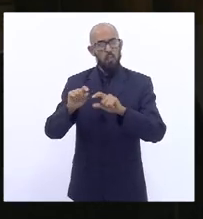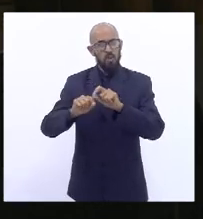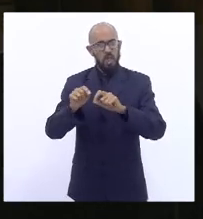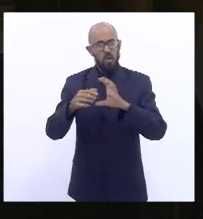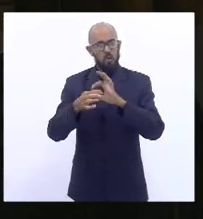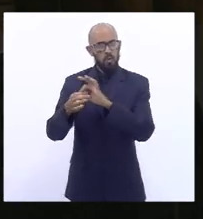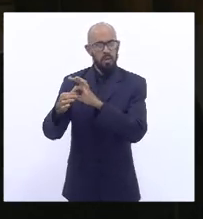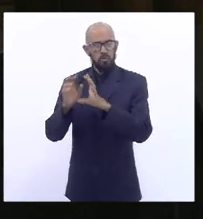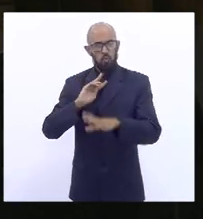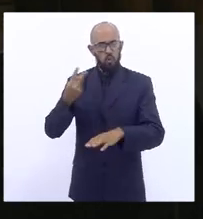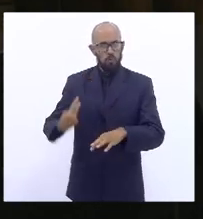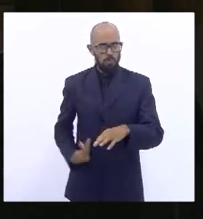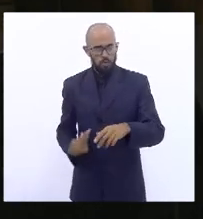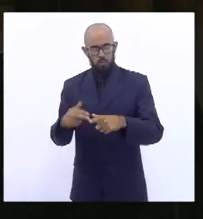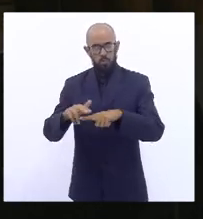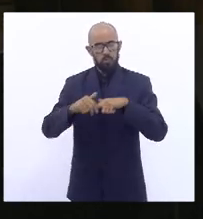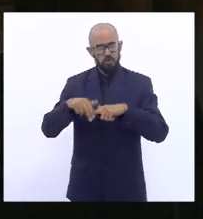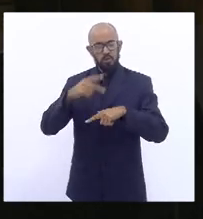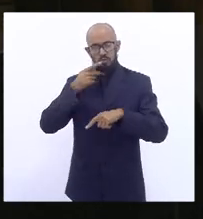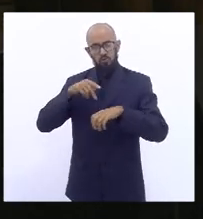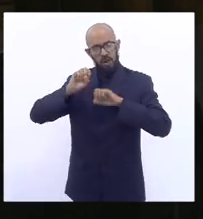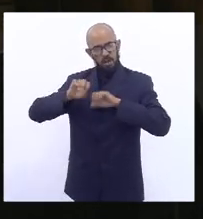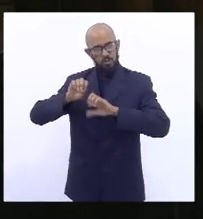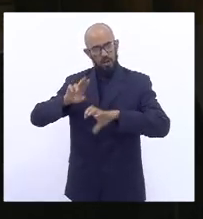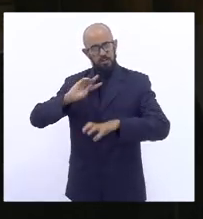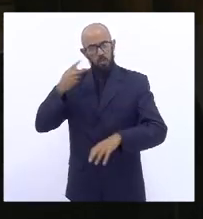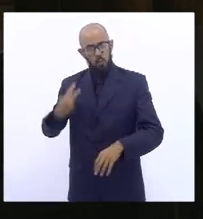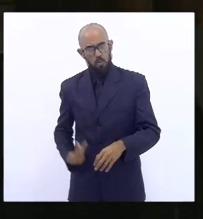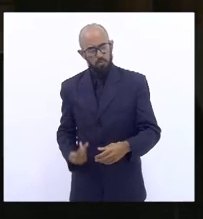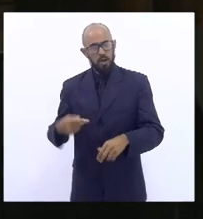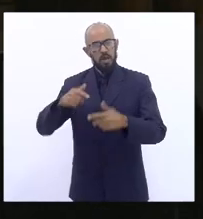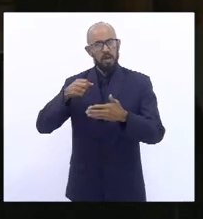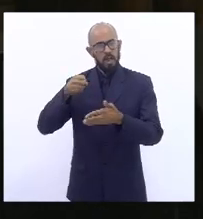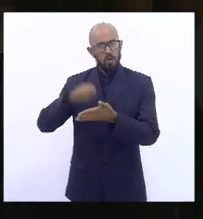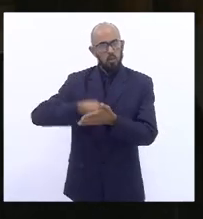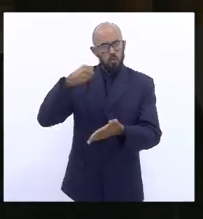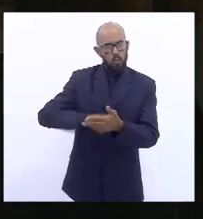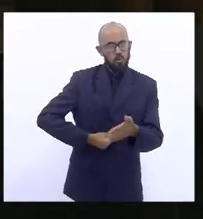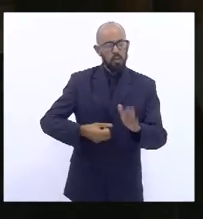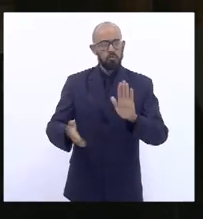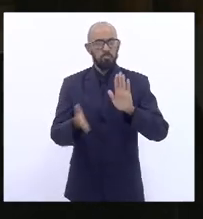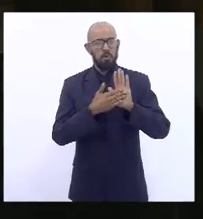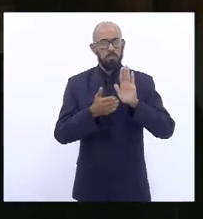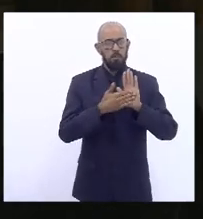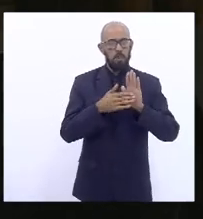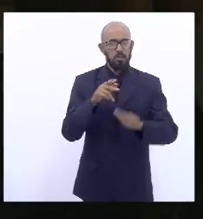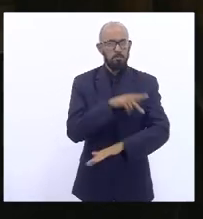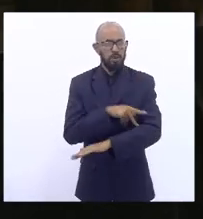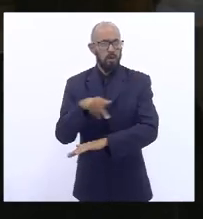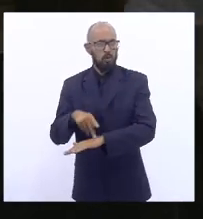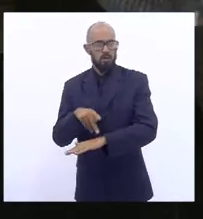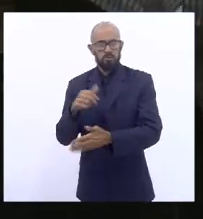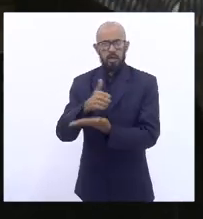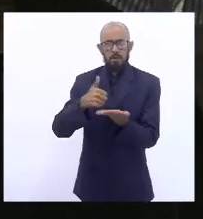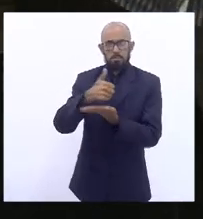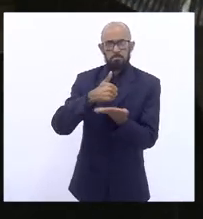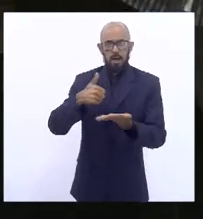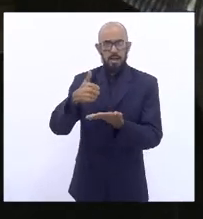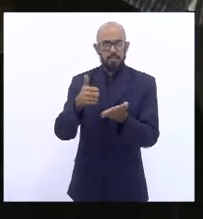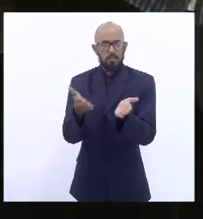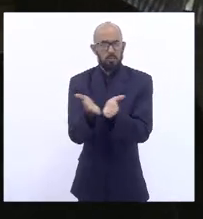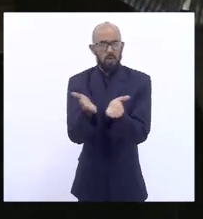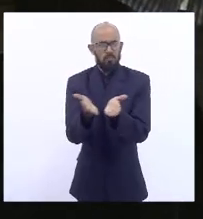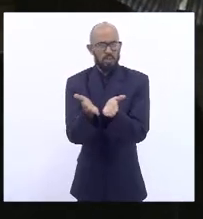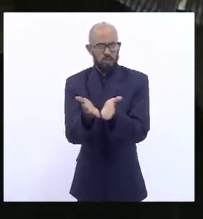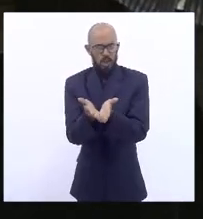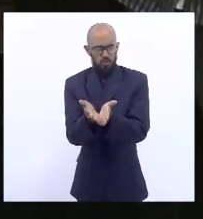da fraternidade, na humanização da educação, na defesa de uma proposta pedagógica baseada nos valores do Evangelho.